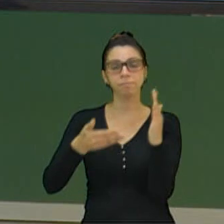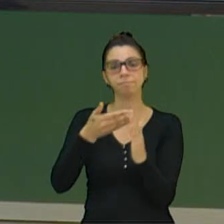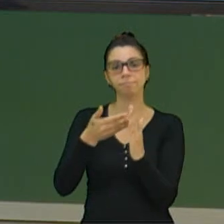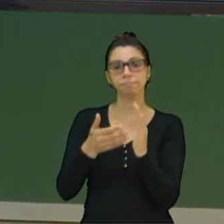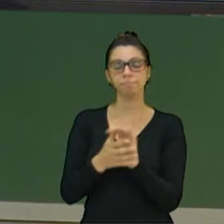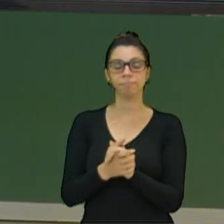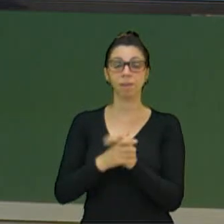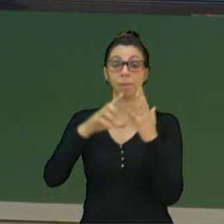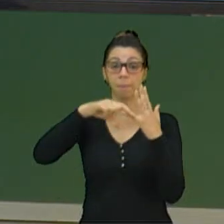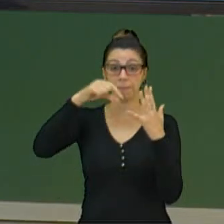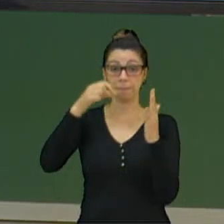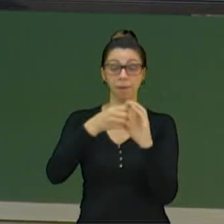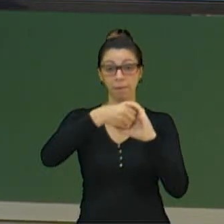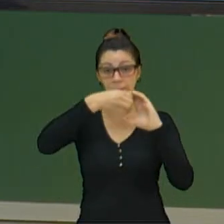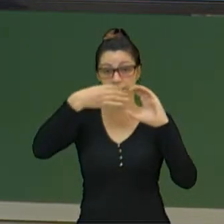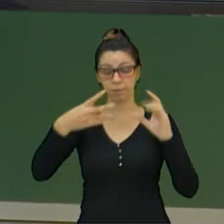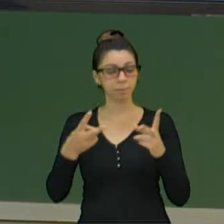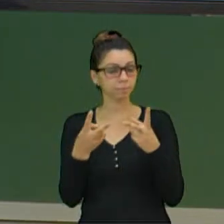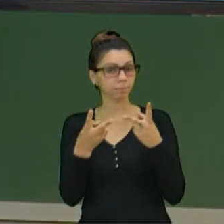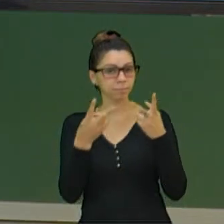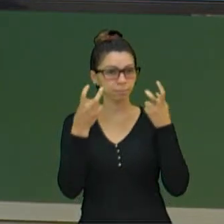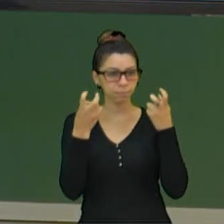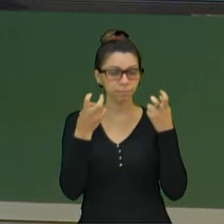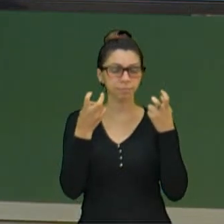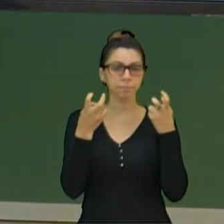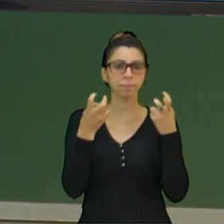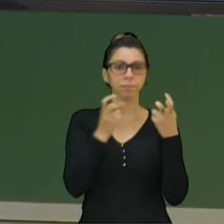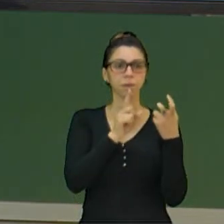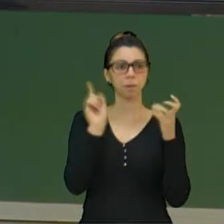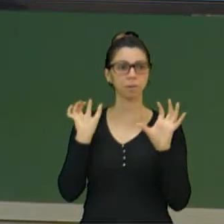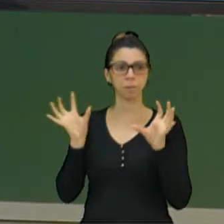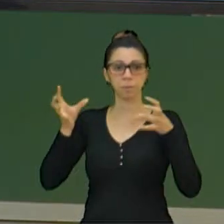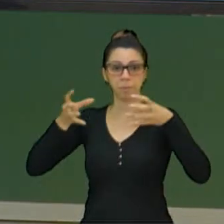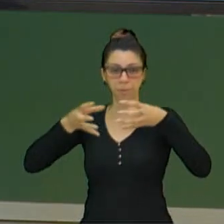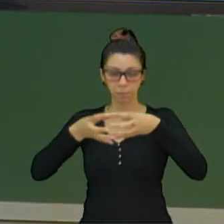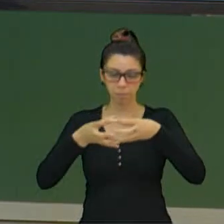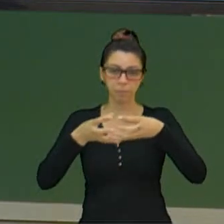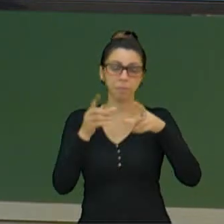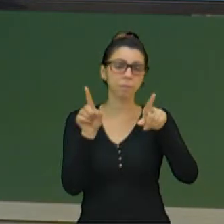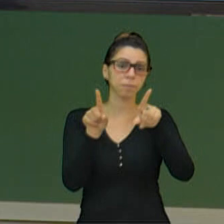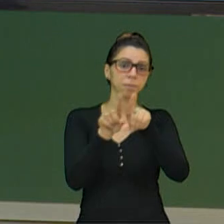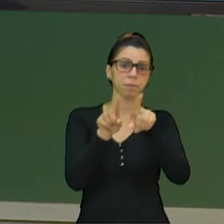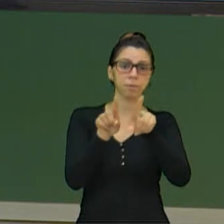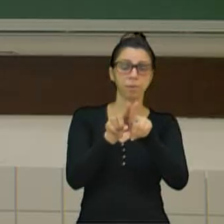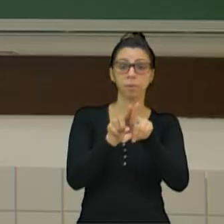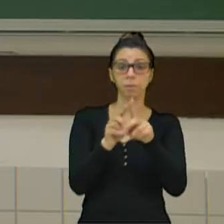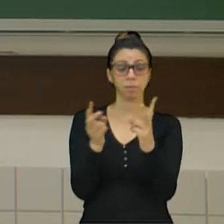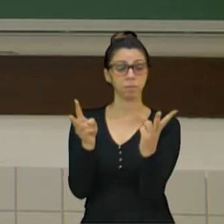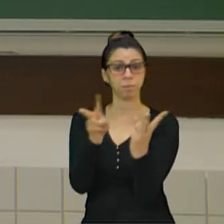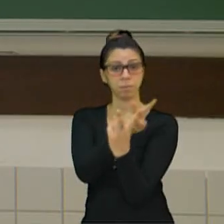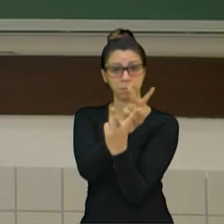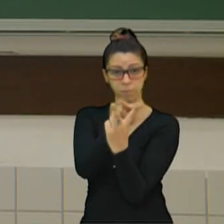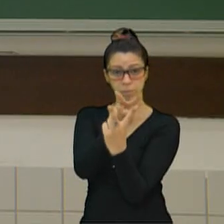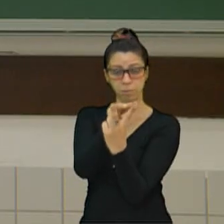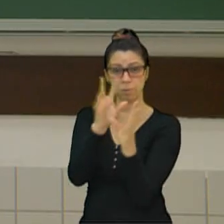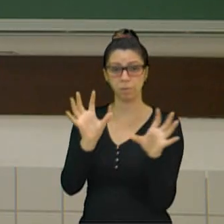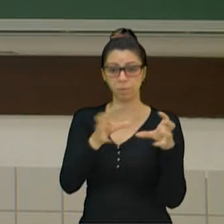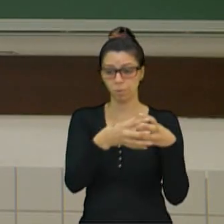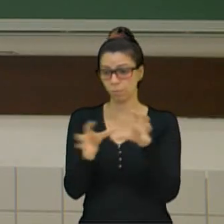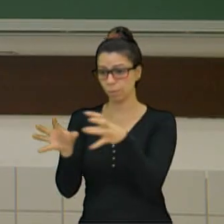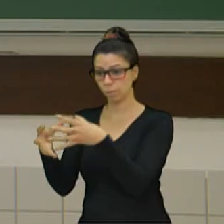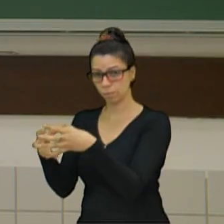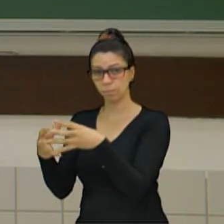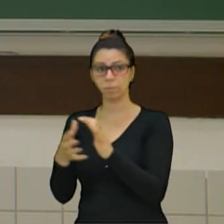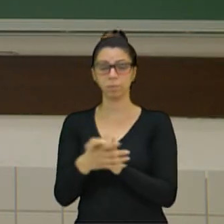É uma característica que a gente vai observar agora em gimnospermas e também vai ter em angiospermas. Elas